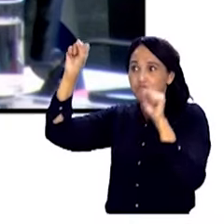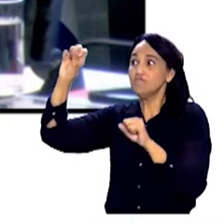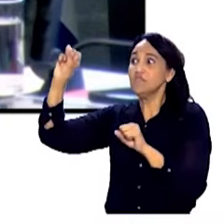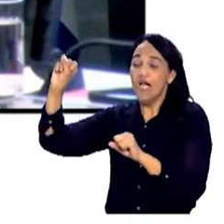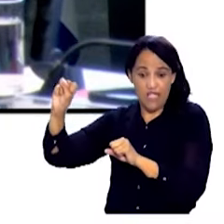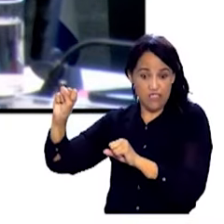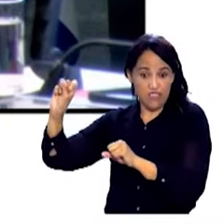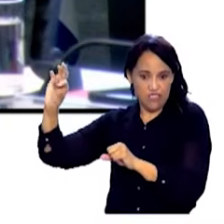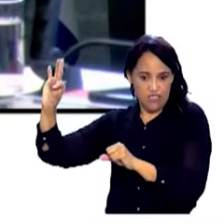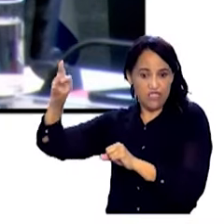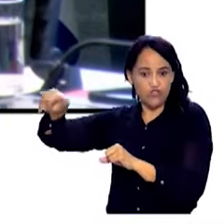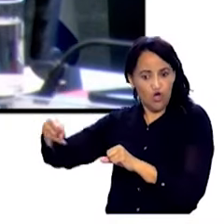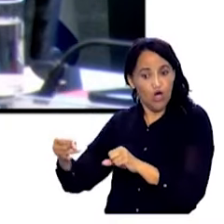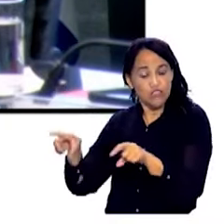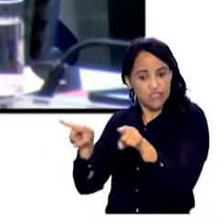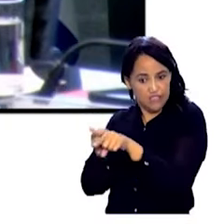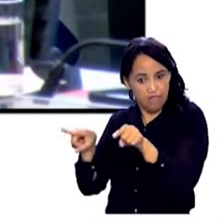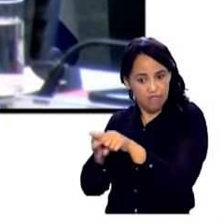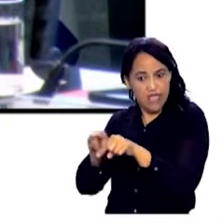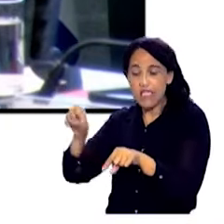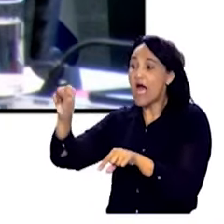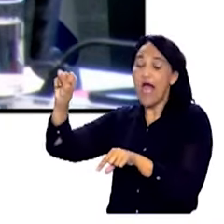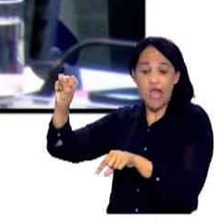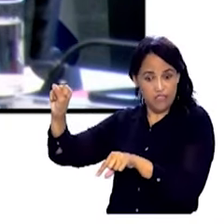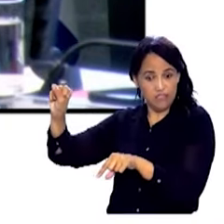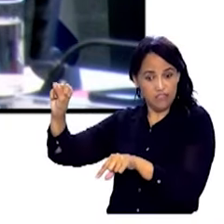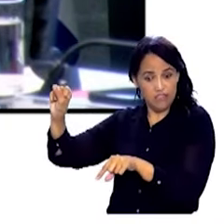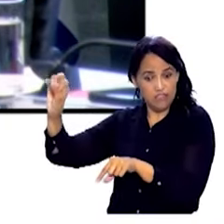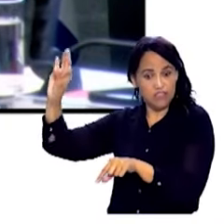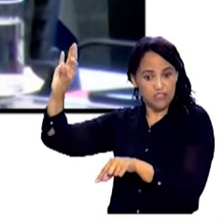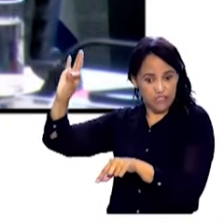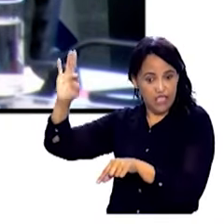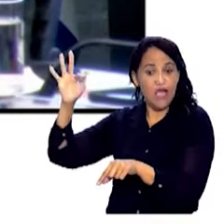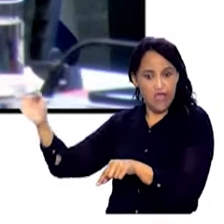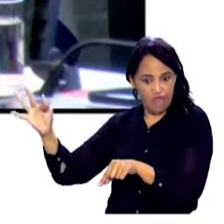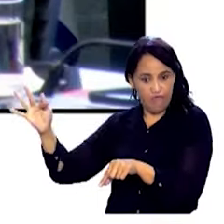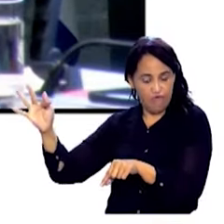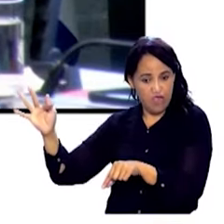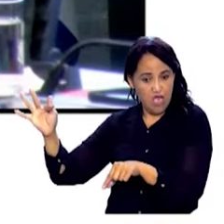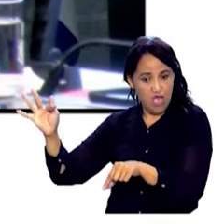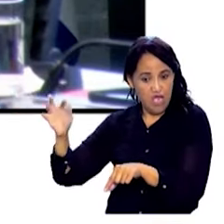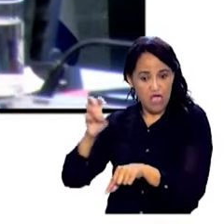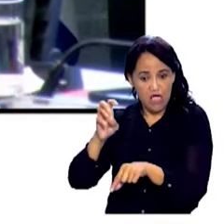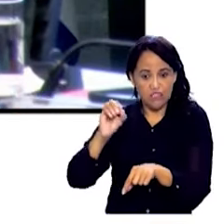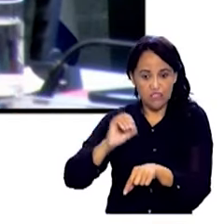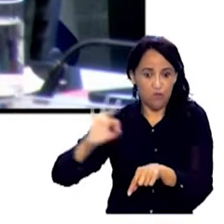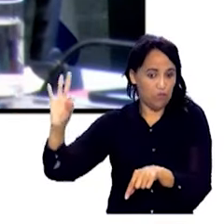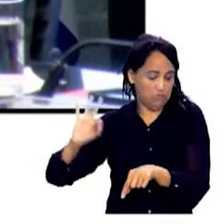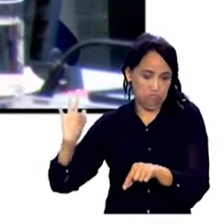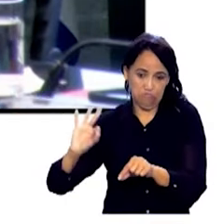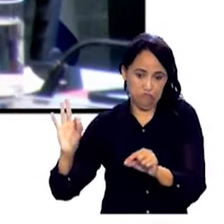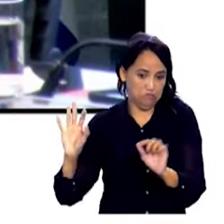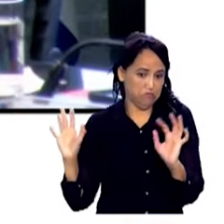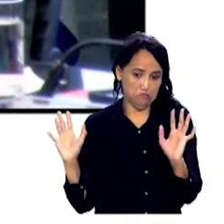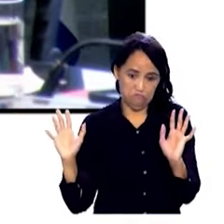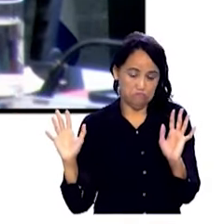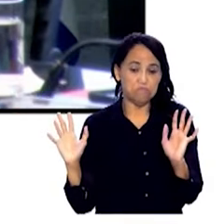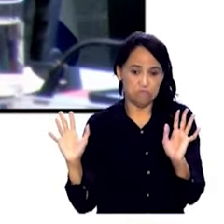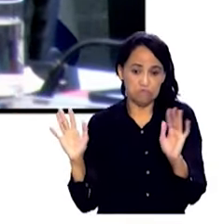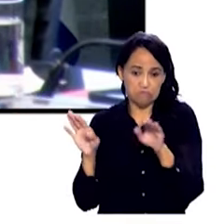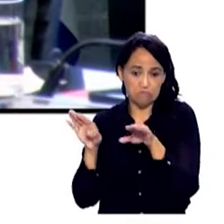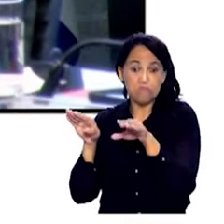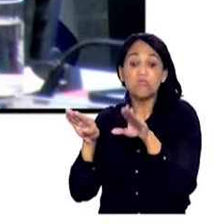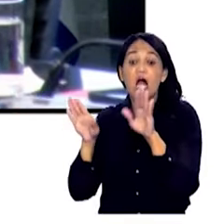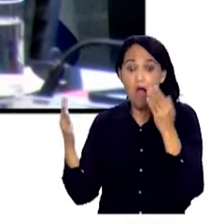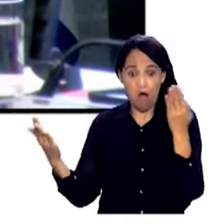suprema do Peru 50 sete membros imaginar a a comparação é é complexa